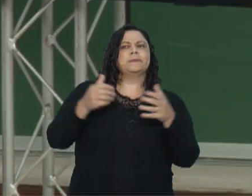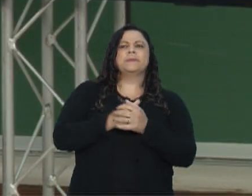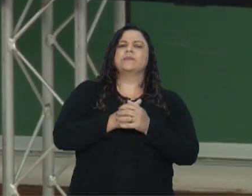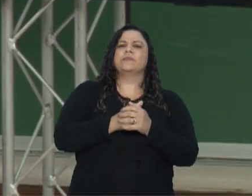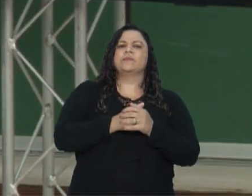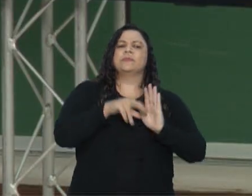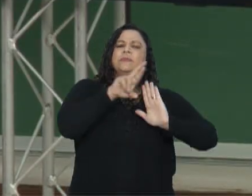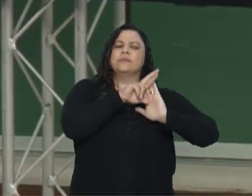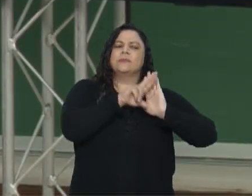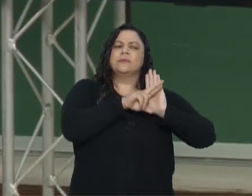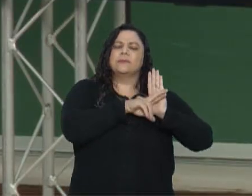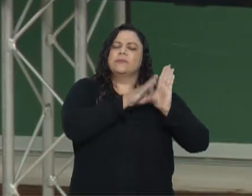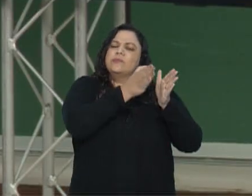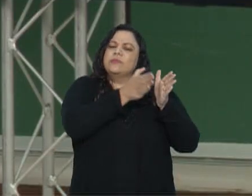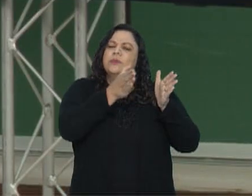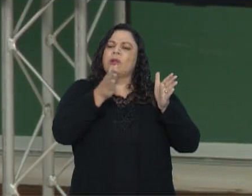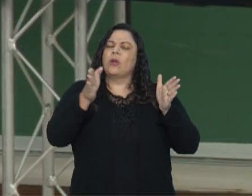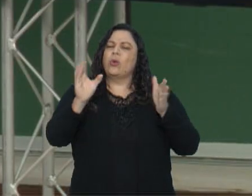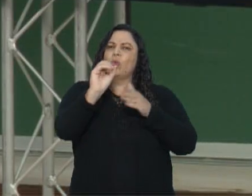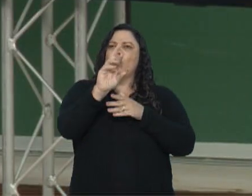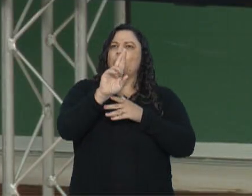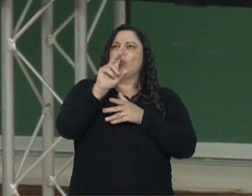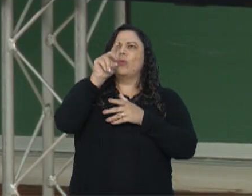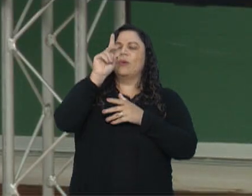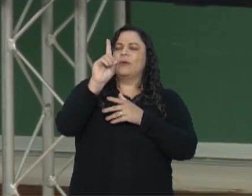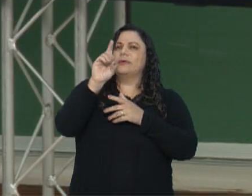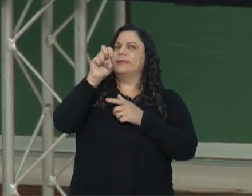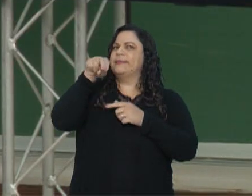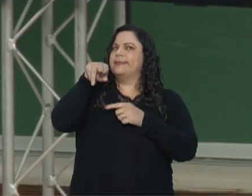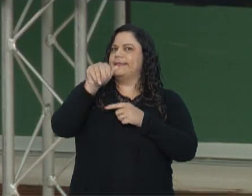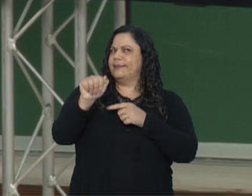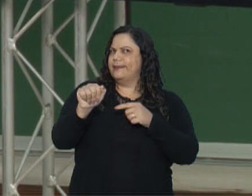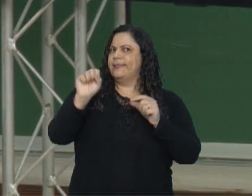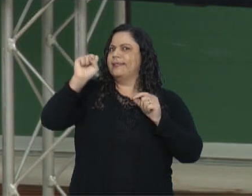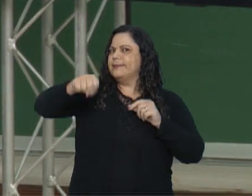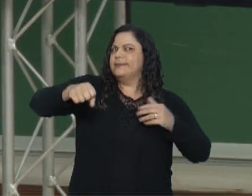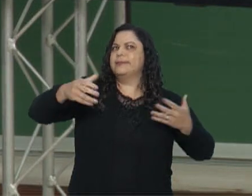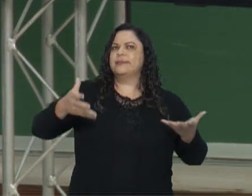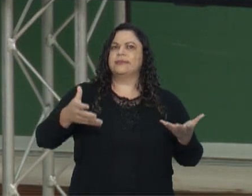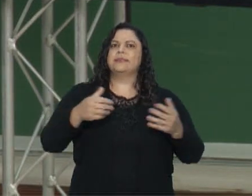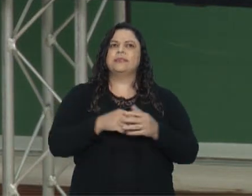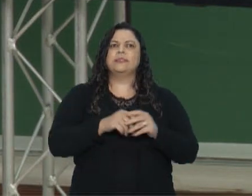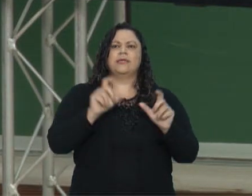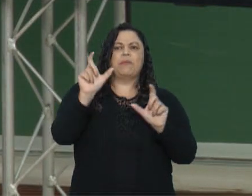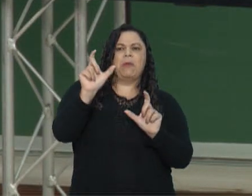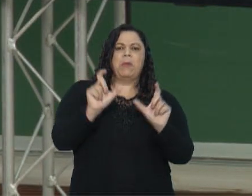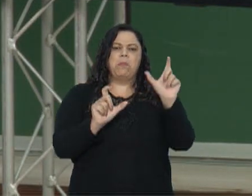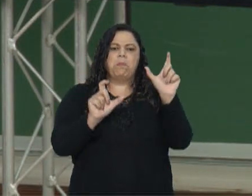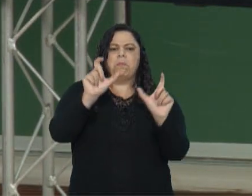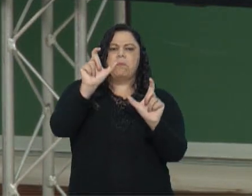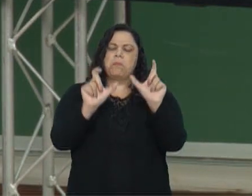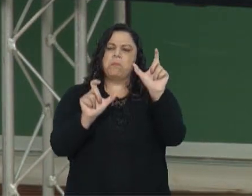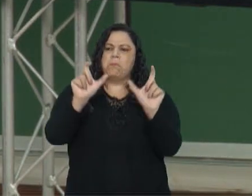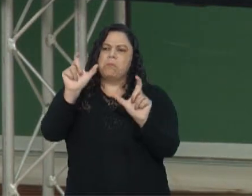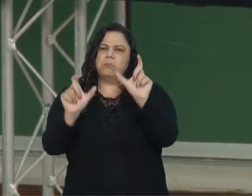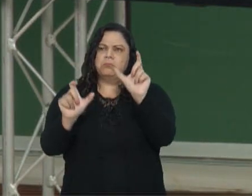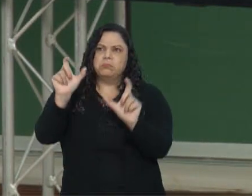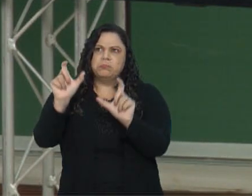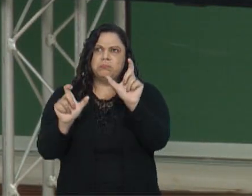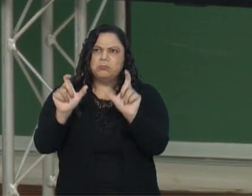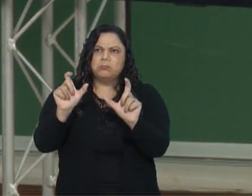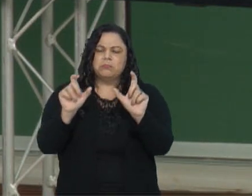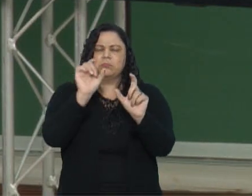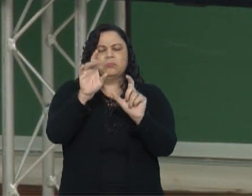as seguintes palavras. Ordenar? Sim. Veja que elas estão, de certa forma, desordenadas ou